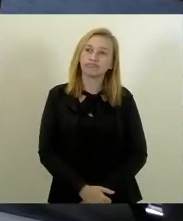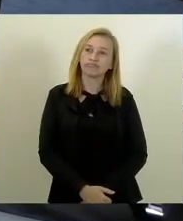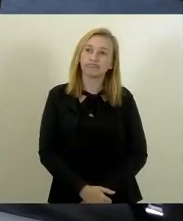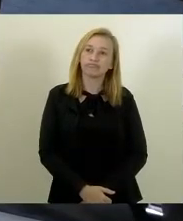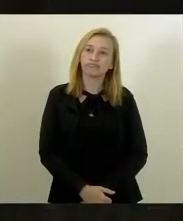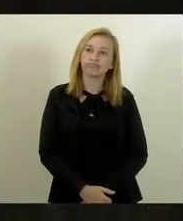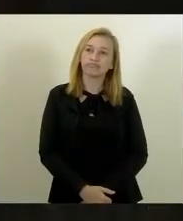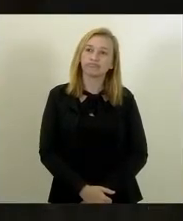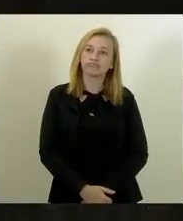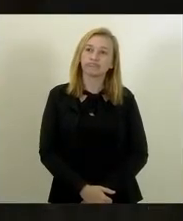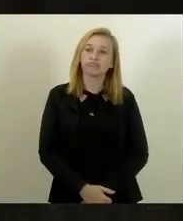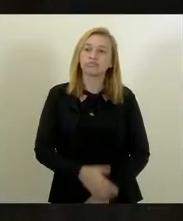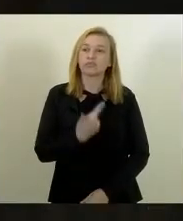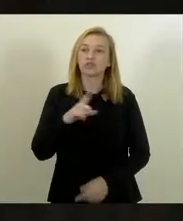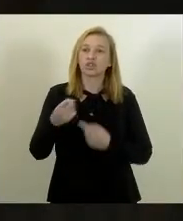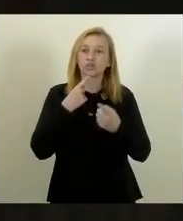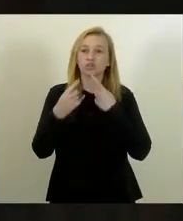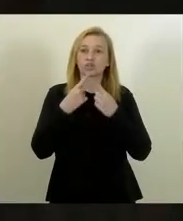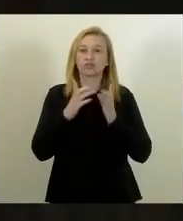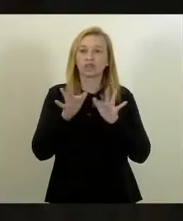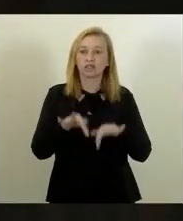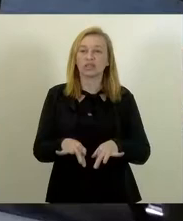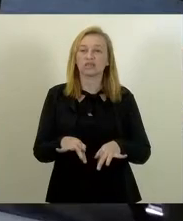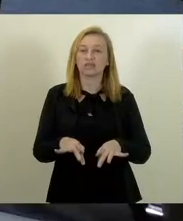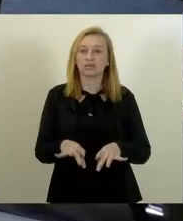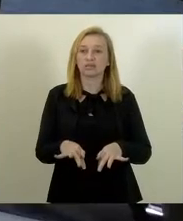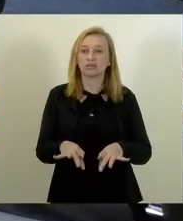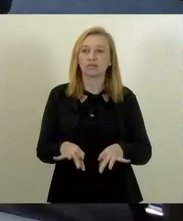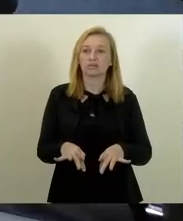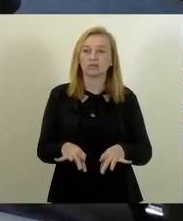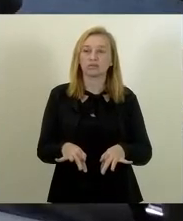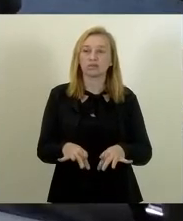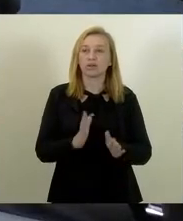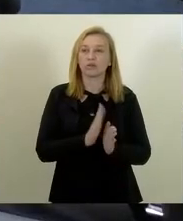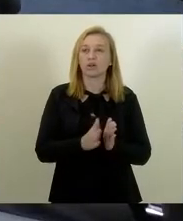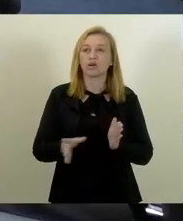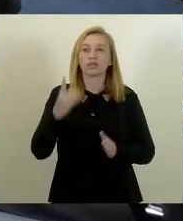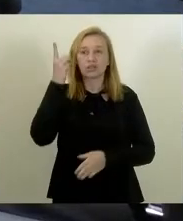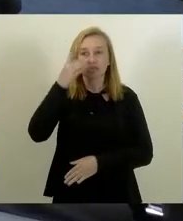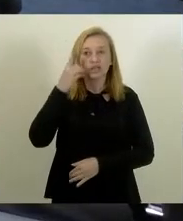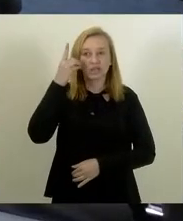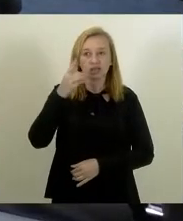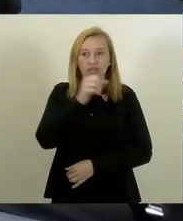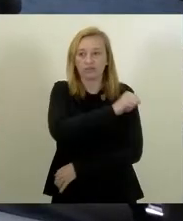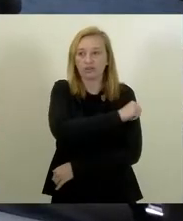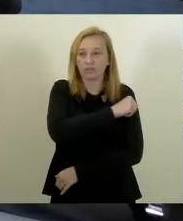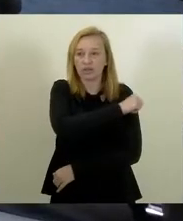Não havendo quem queira discutir, encerrada a discussão. Pela ordem, presidente. Pela ordem, deputada enfermeira.